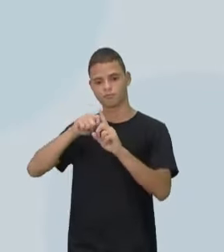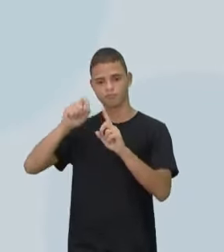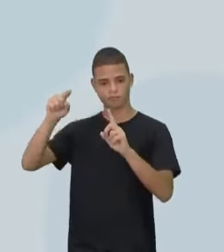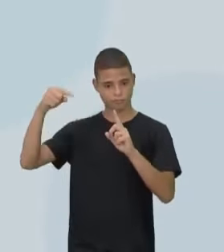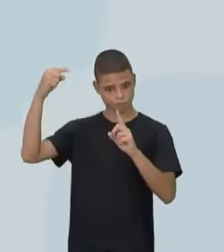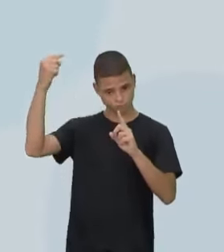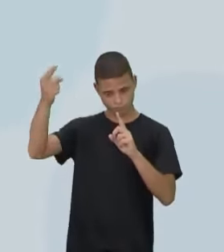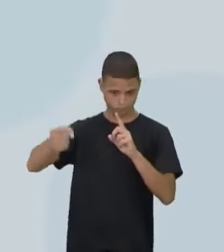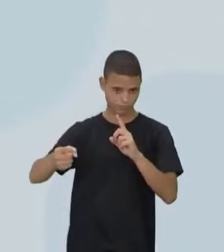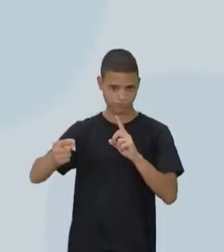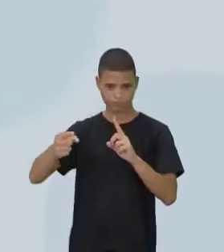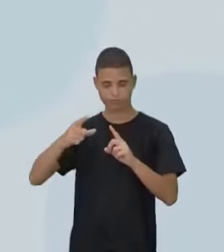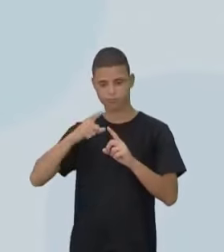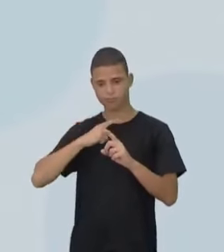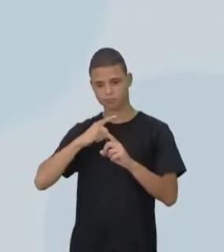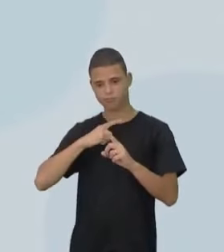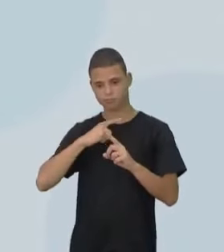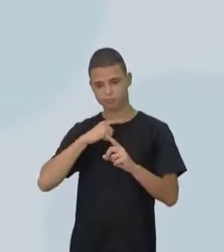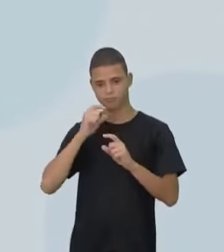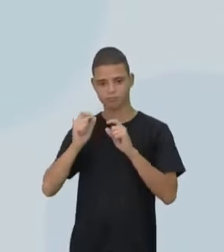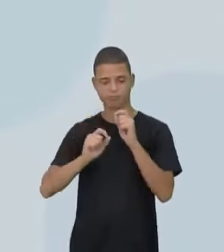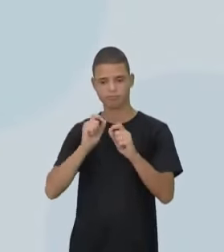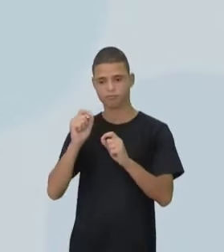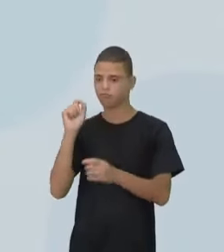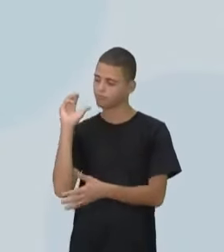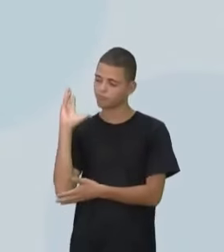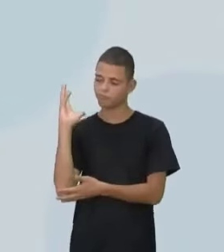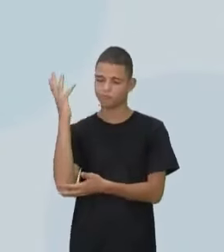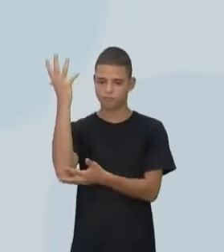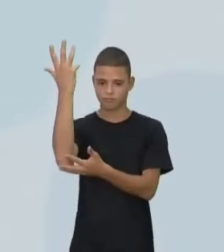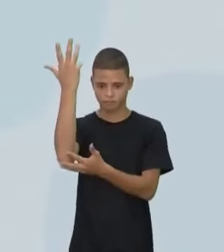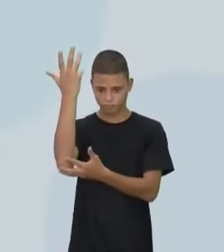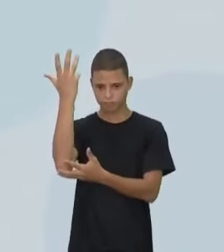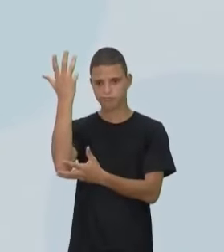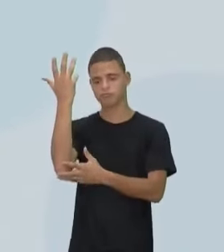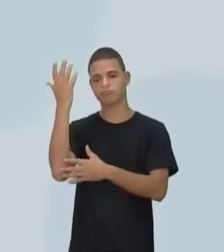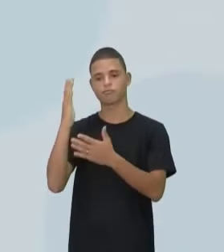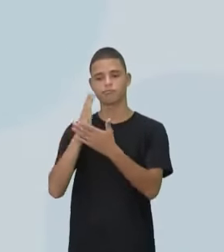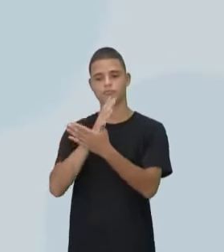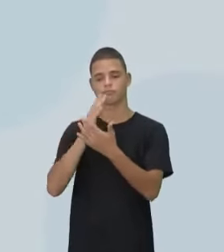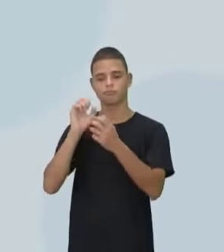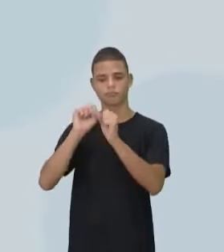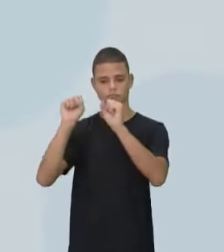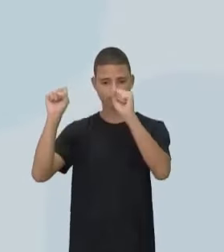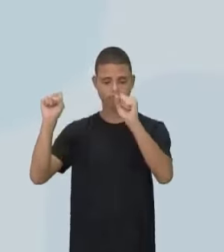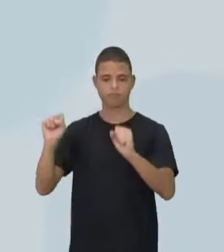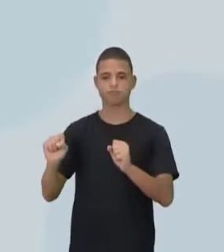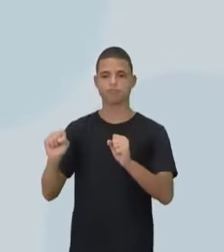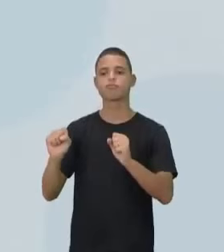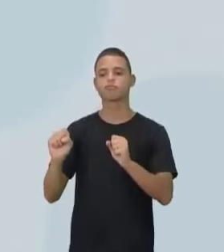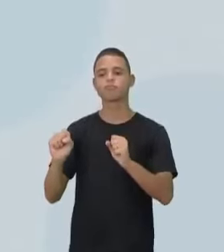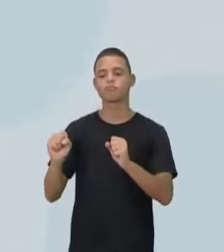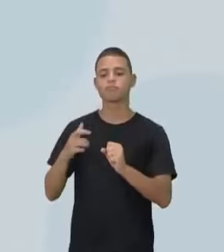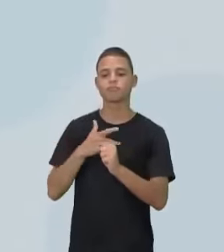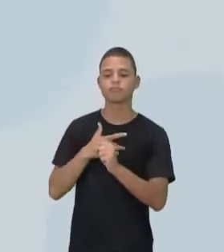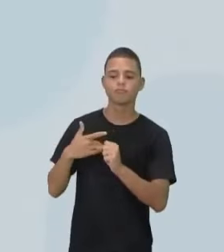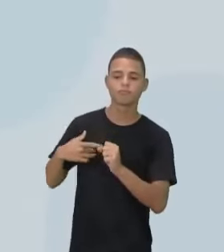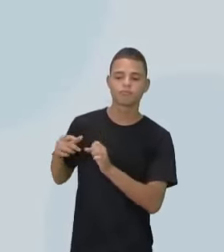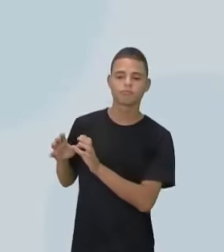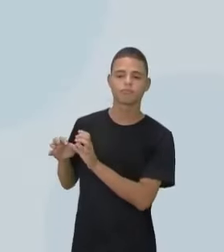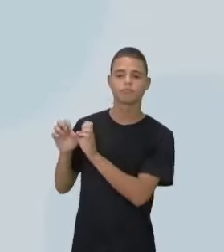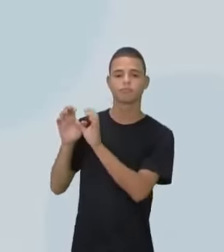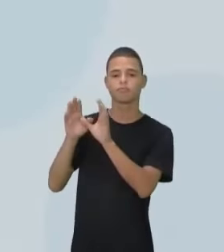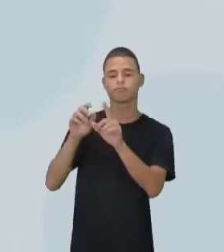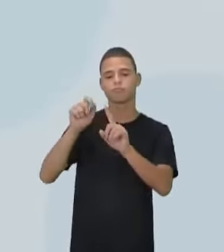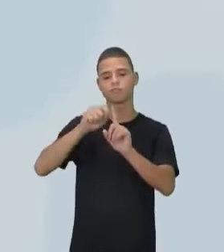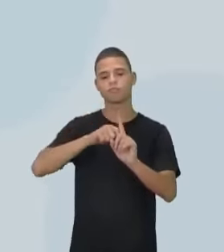2, arboviroses, né, CIS-GEL, Sistema de Informações em Saúde Silvestre. Em agosto,